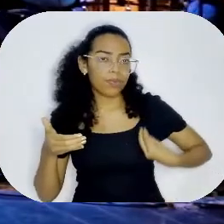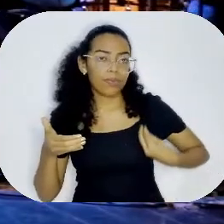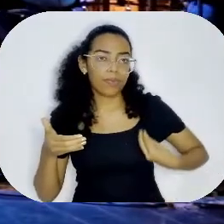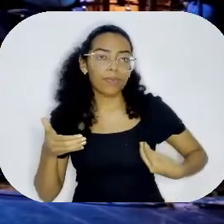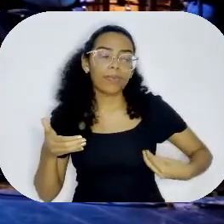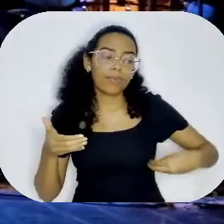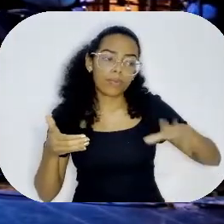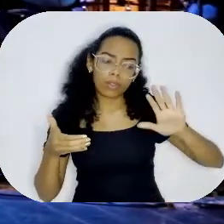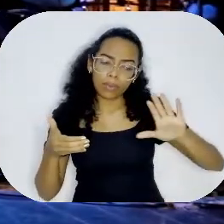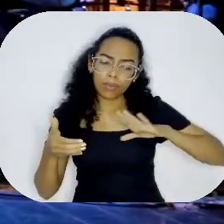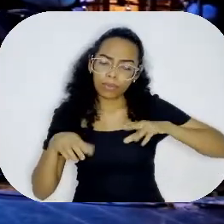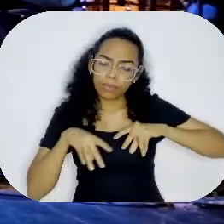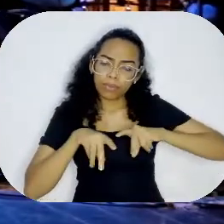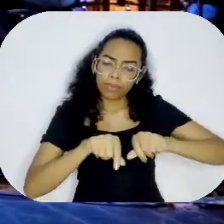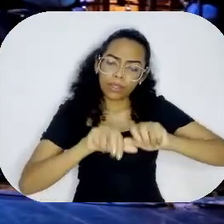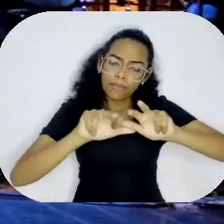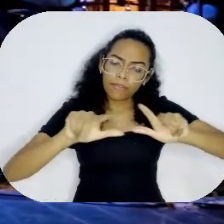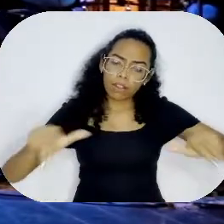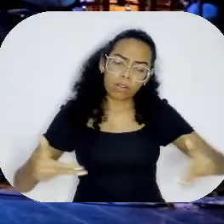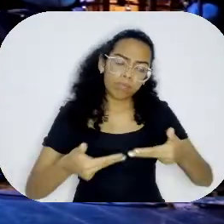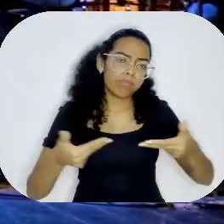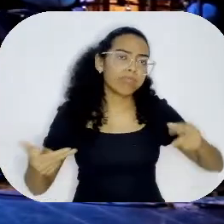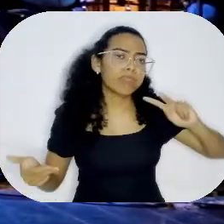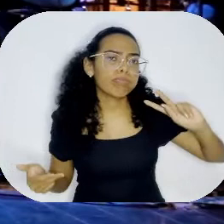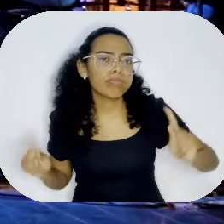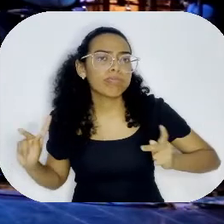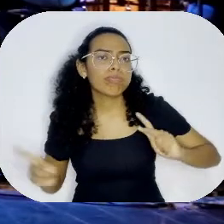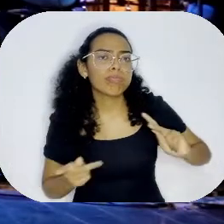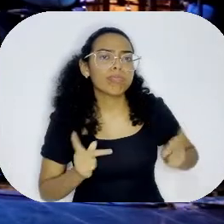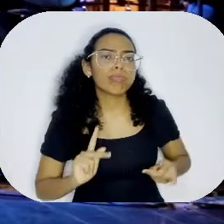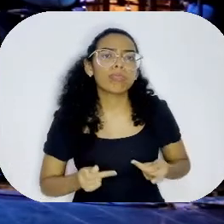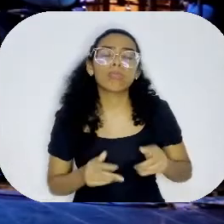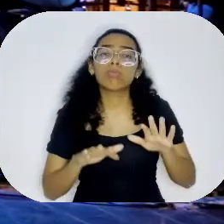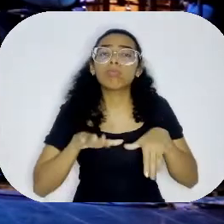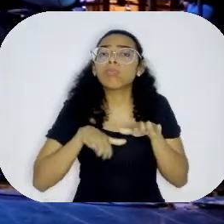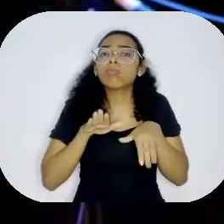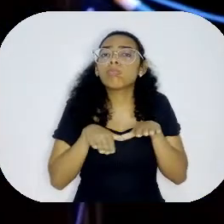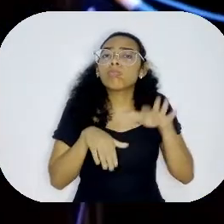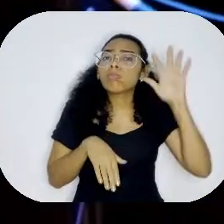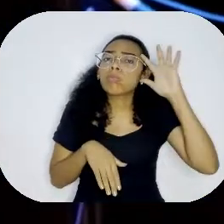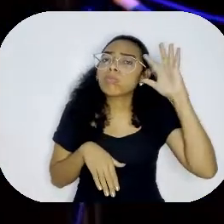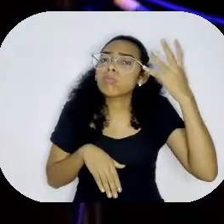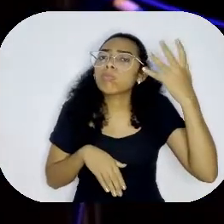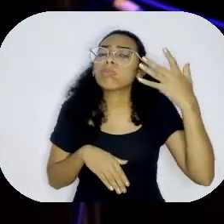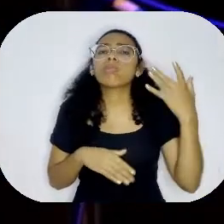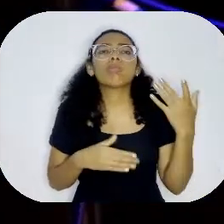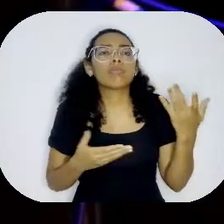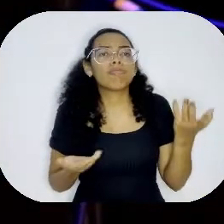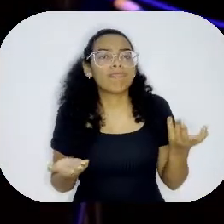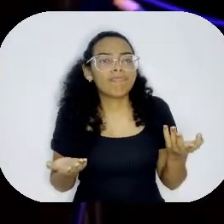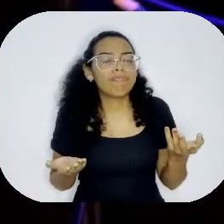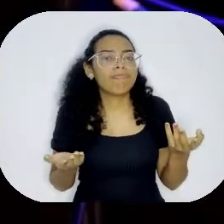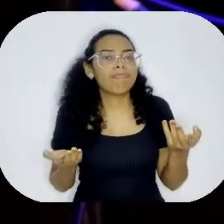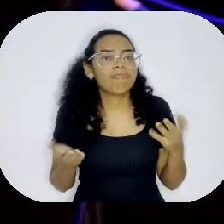Na terra, quantas situações. Nem sempre tudo